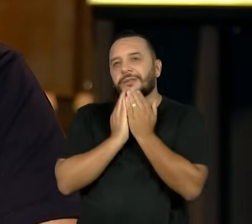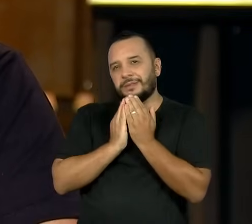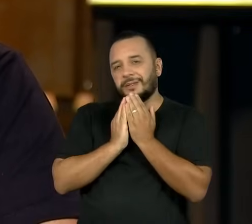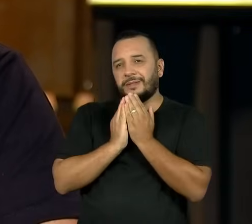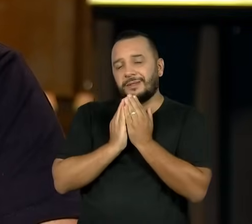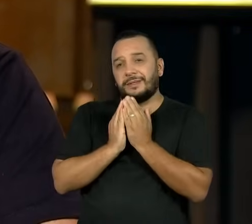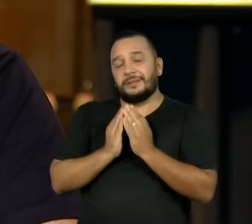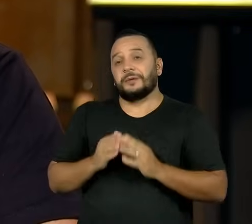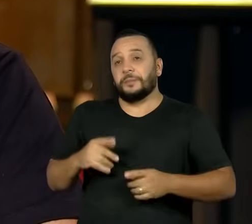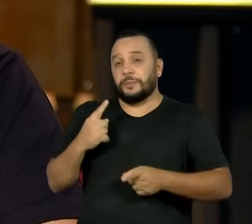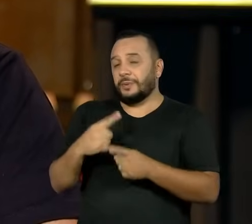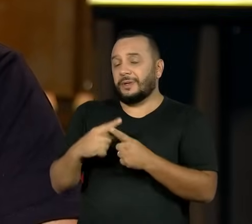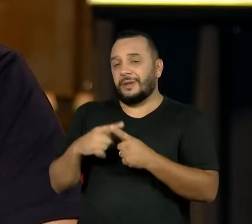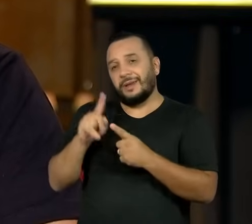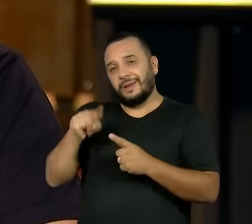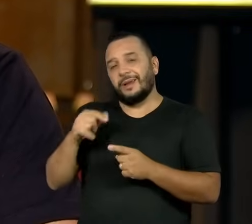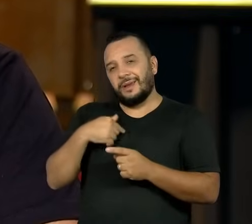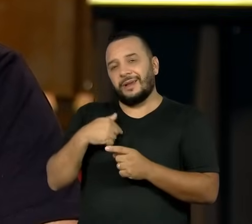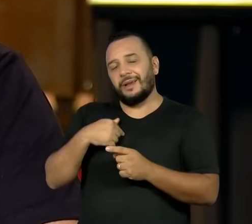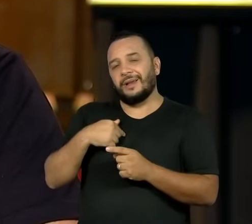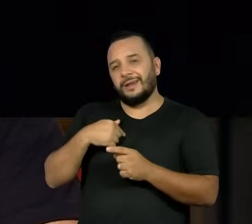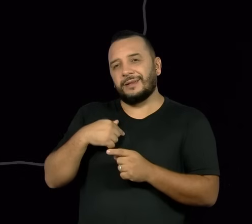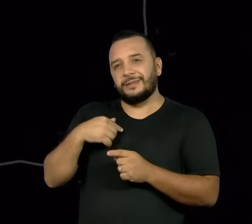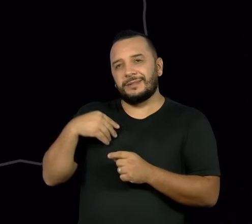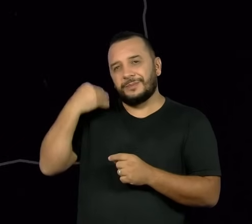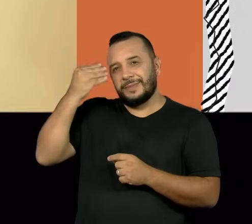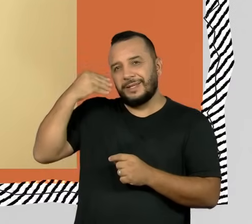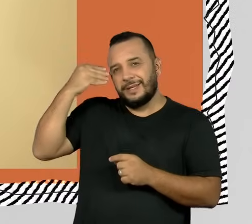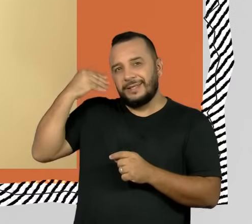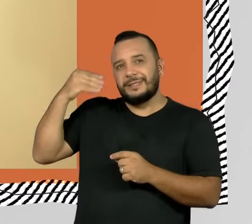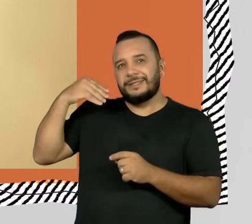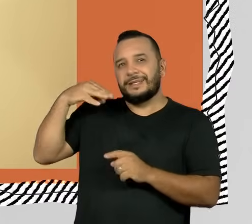utilizada como sacramento por diferentes religiões.